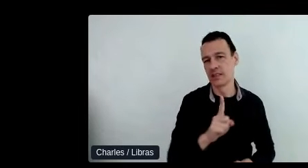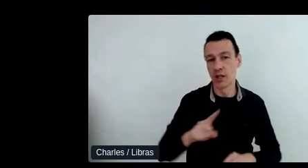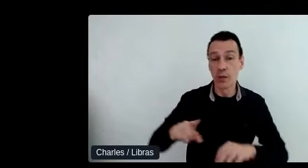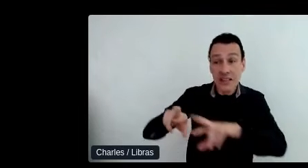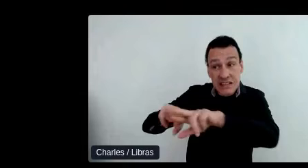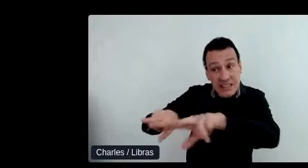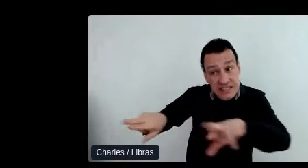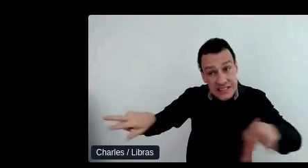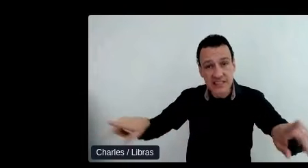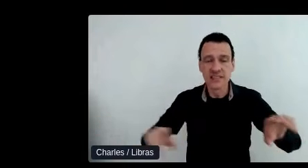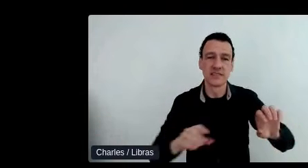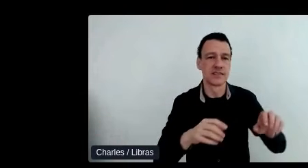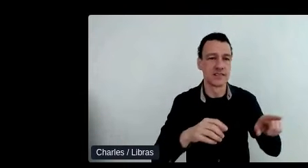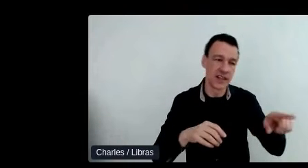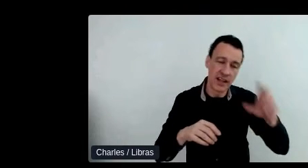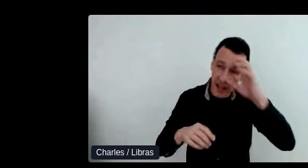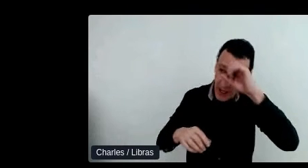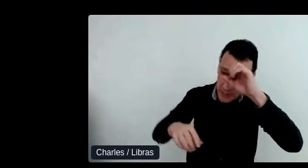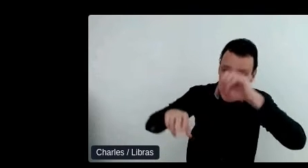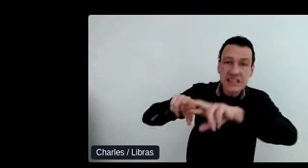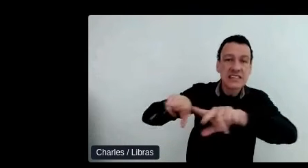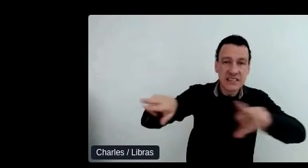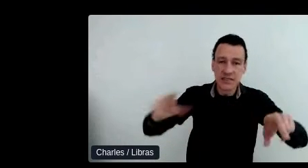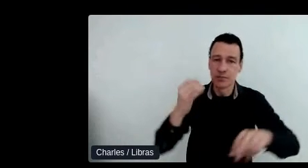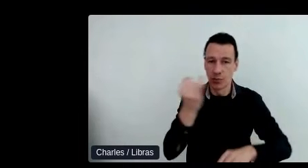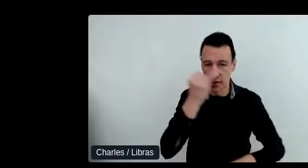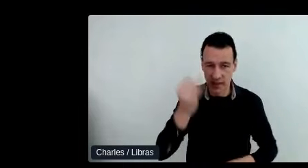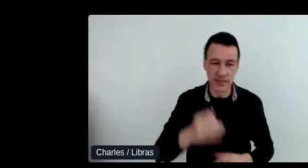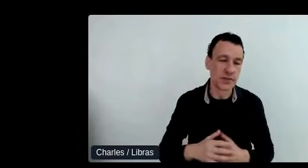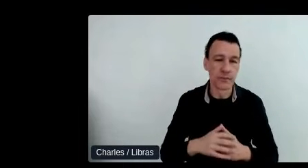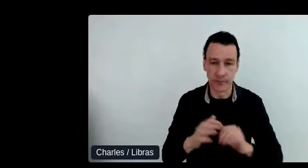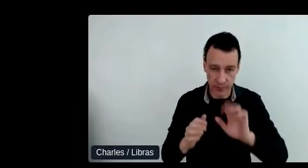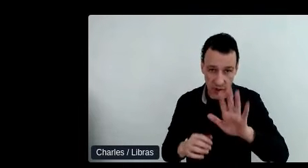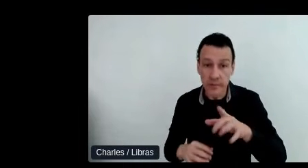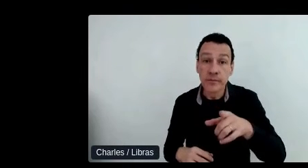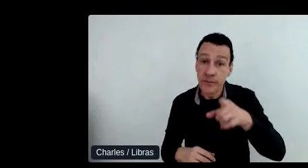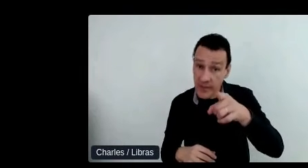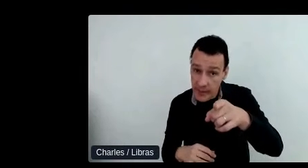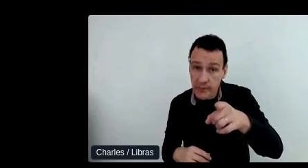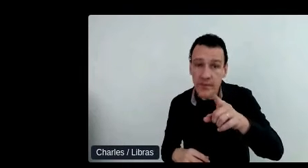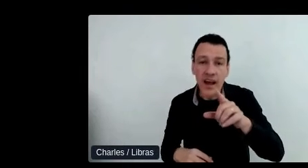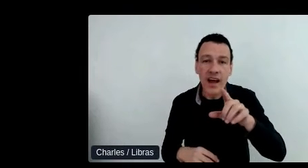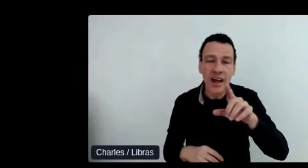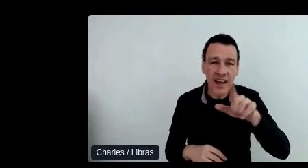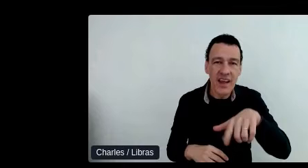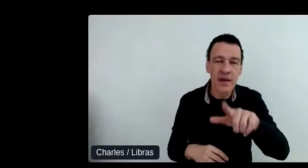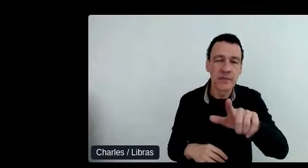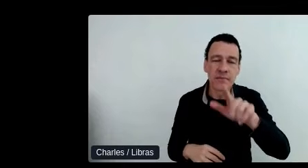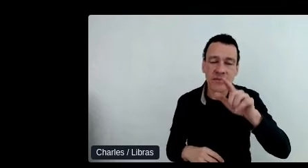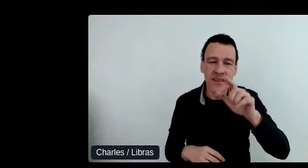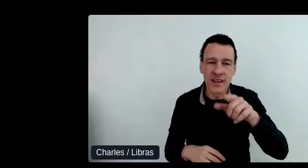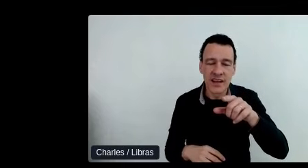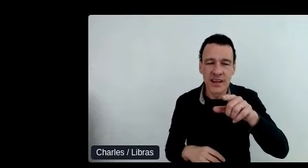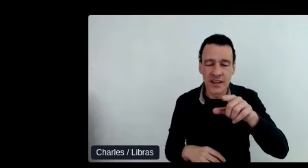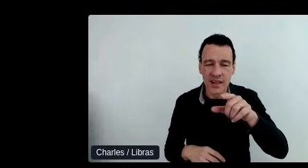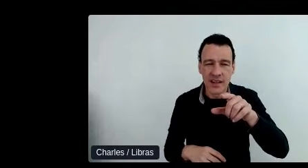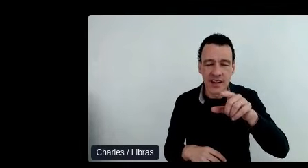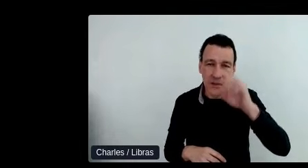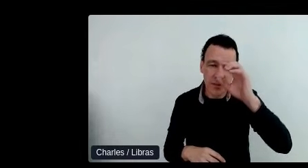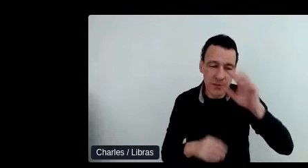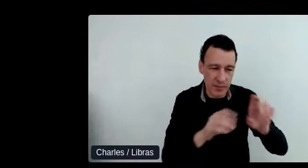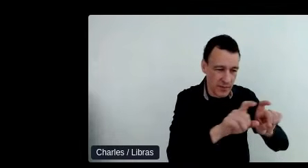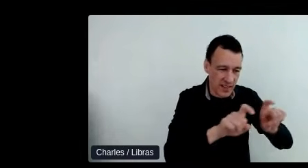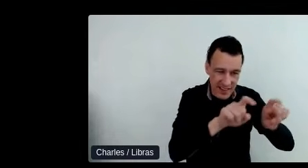Aqui a gente tem um exemplo de um sistema de aprendizado de máquina que detectou um